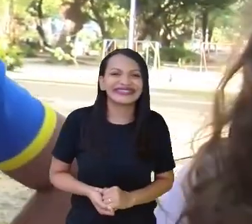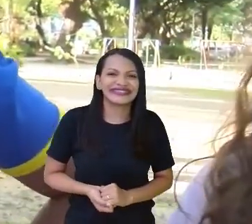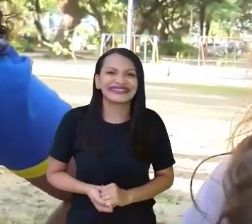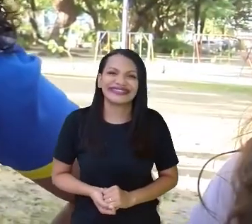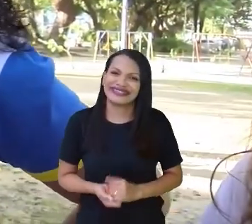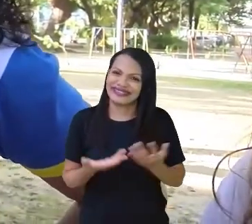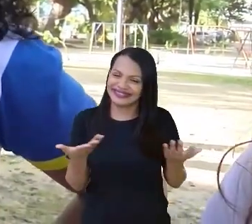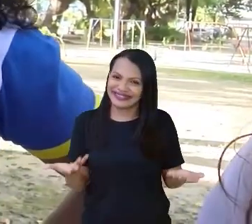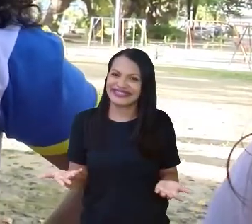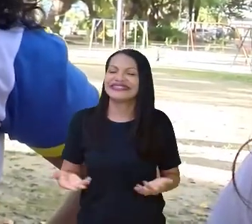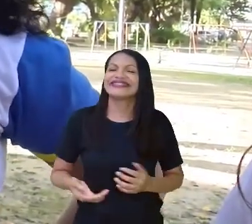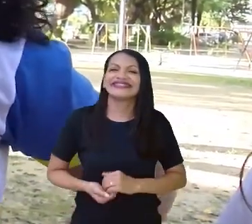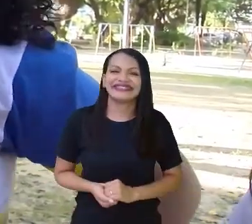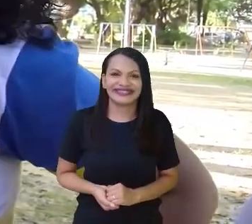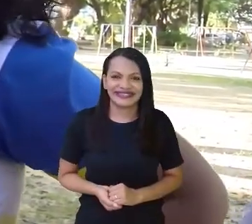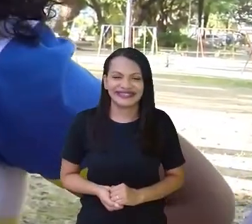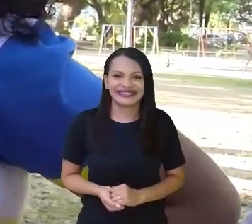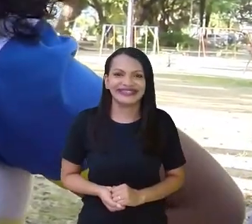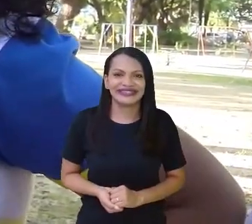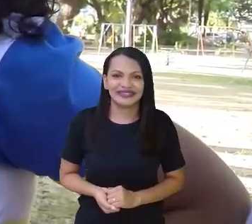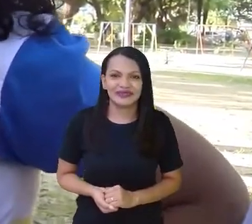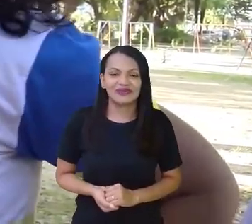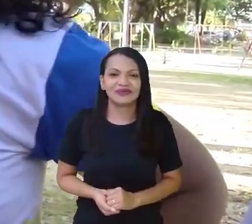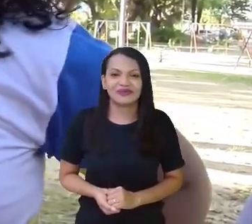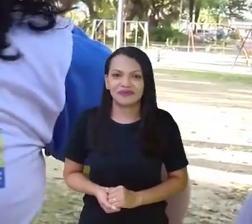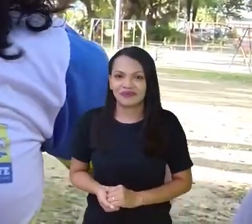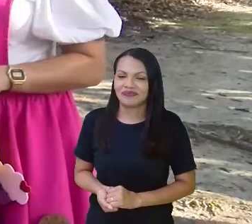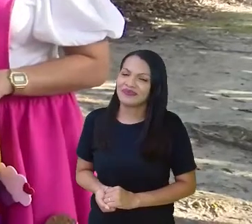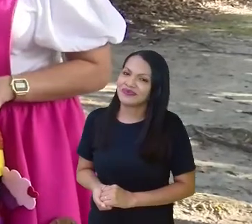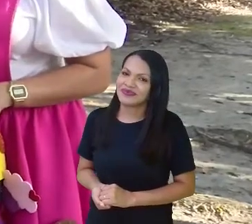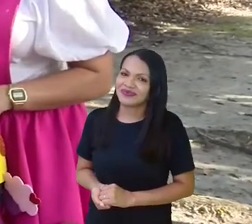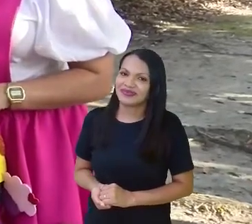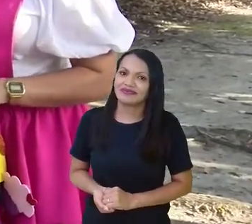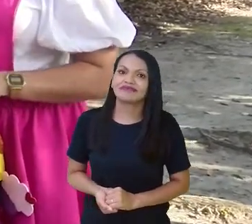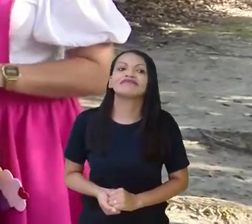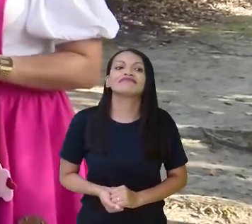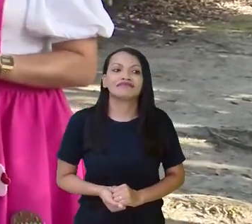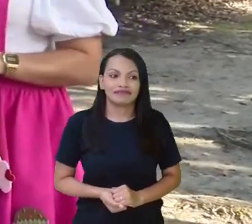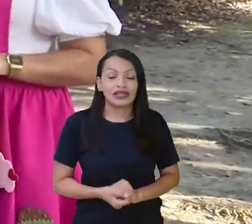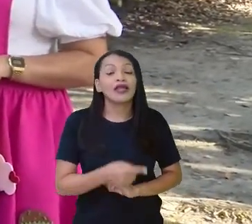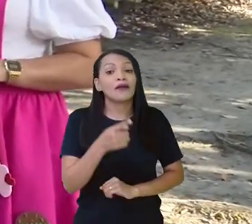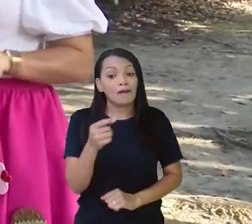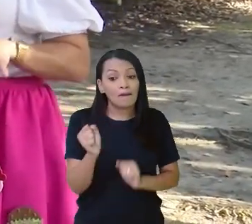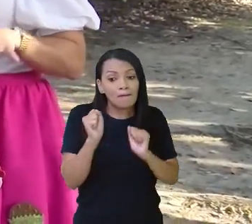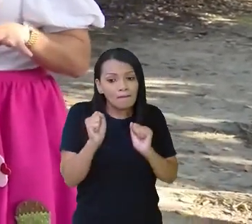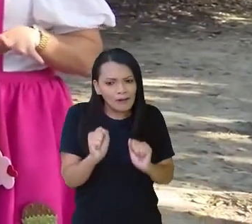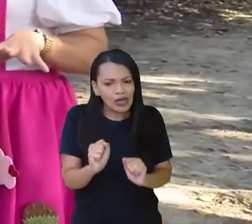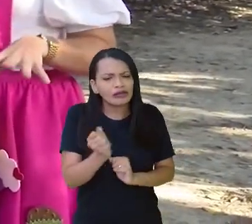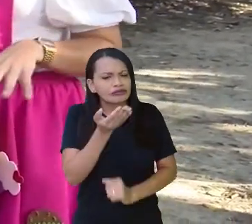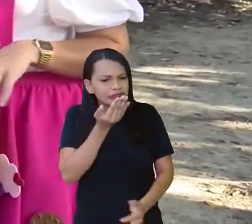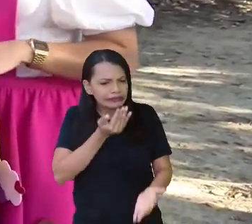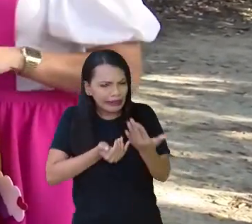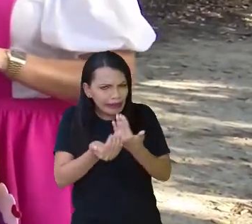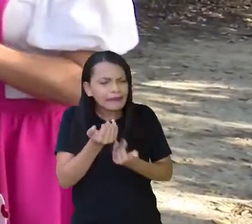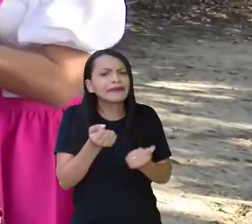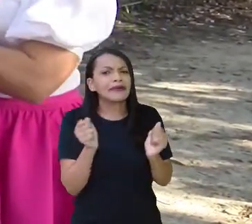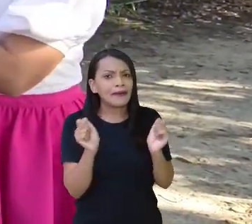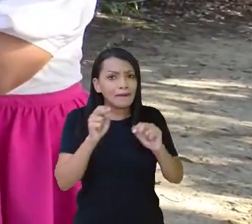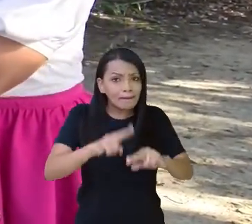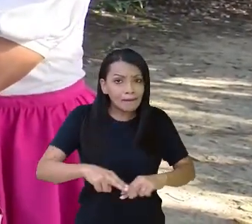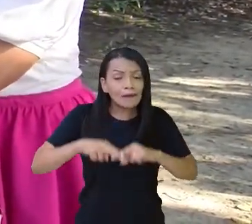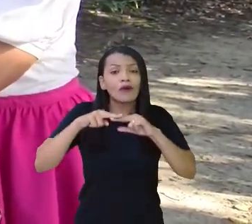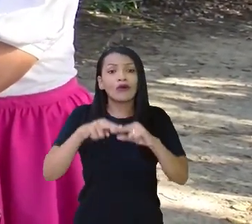Mas, Vinícius, mas não pode nem dar fim de vez em quando? Claro que pode! E é por isso que eu